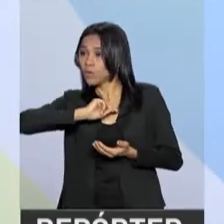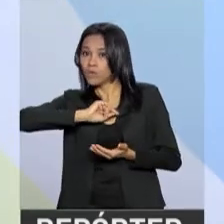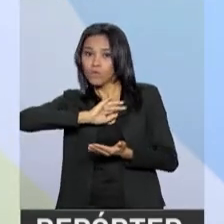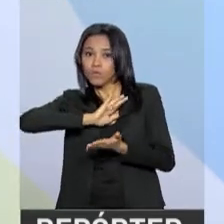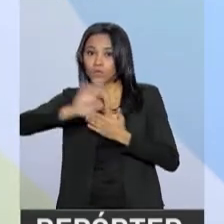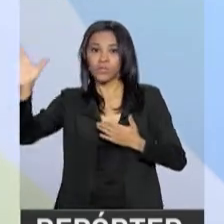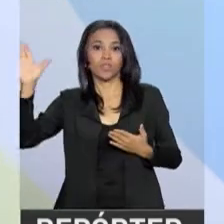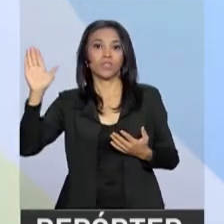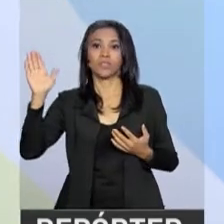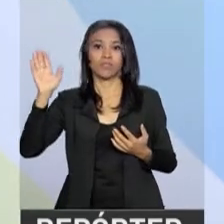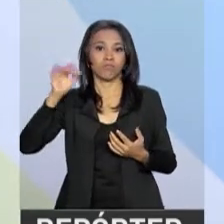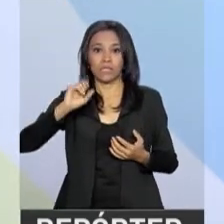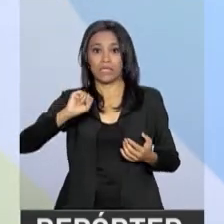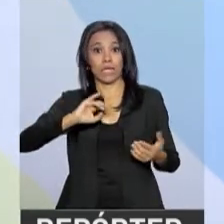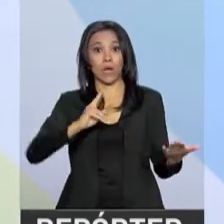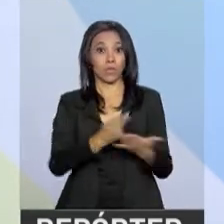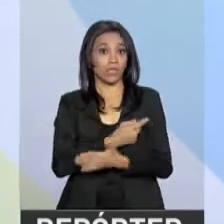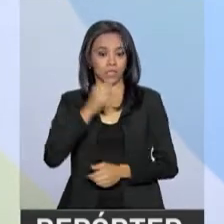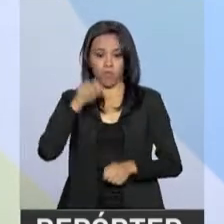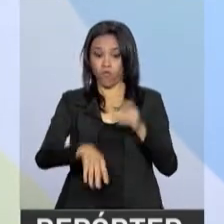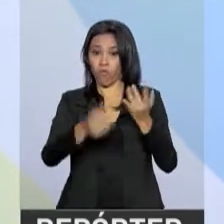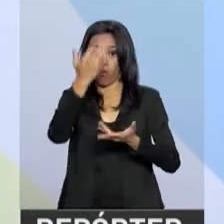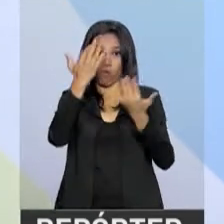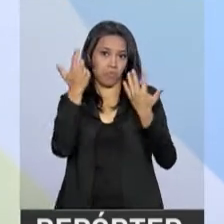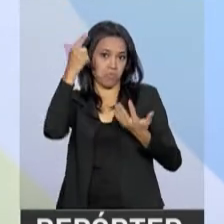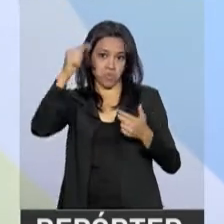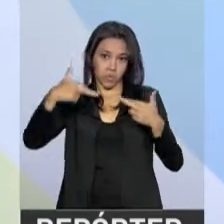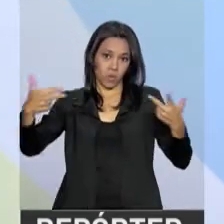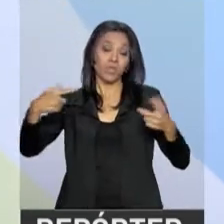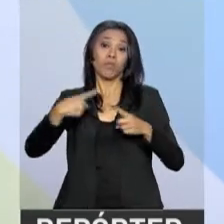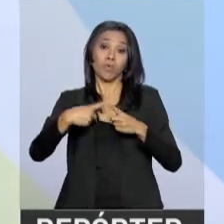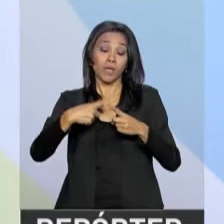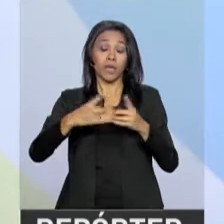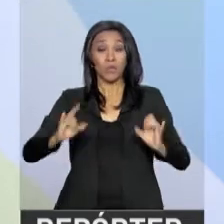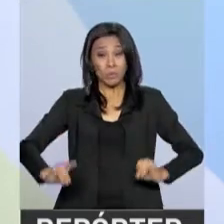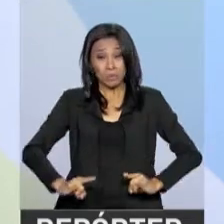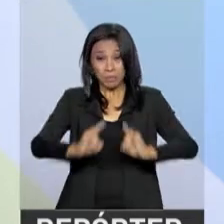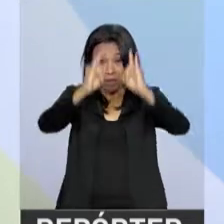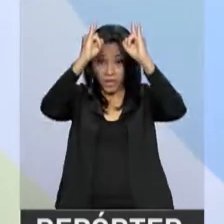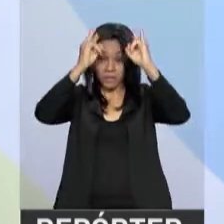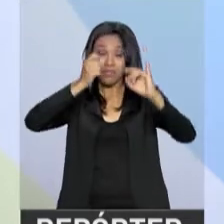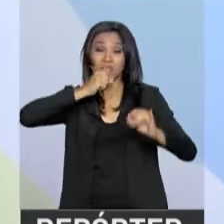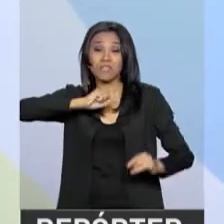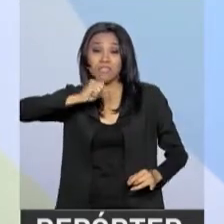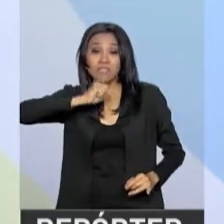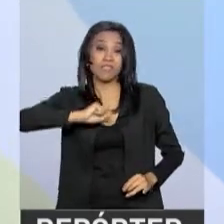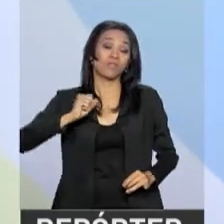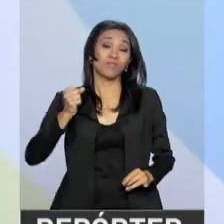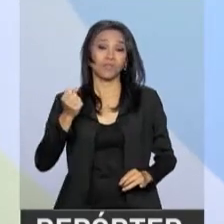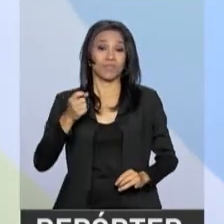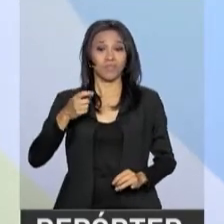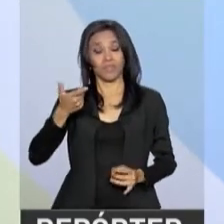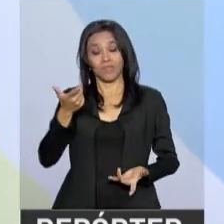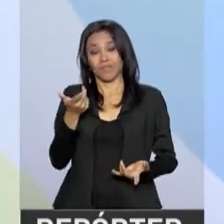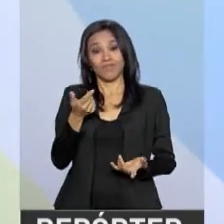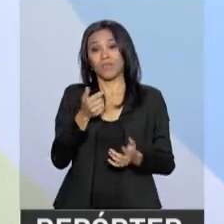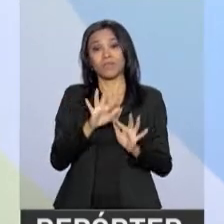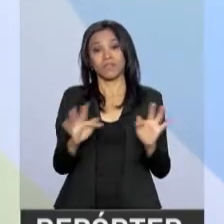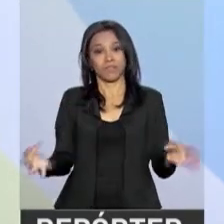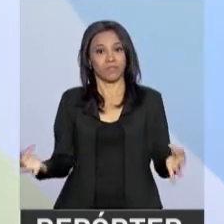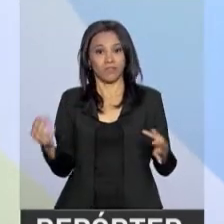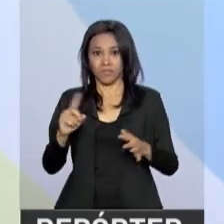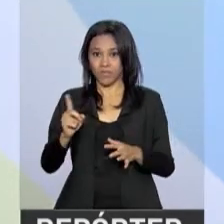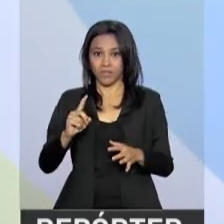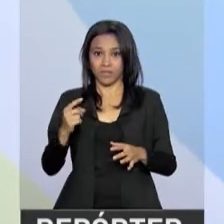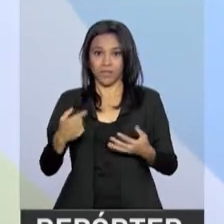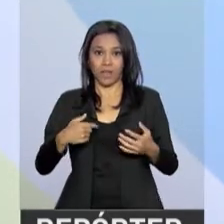itens de segurança atualizados, porque os prédios antigos têm este enorme desafio e não são simples as reconstruções ou